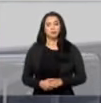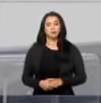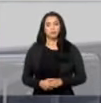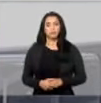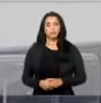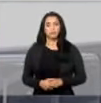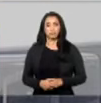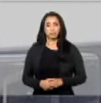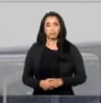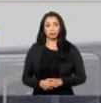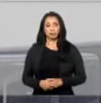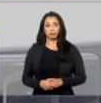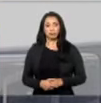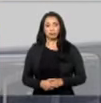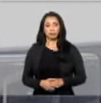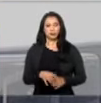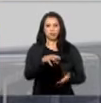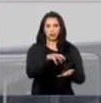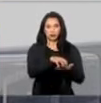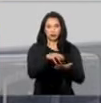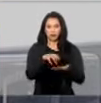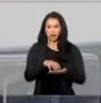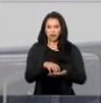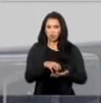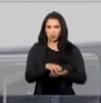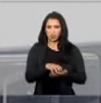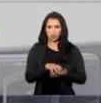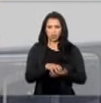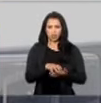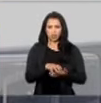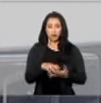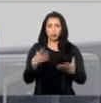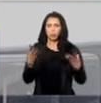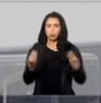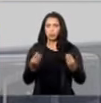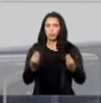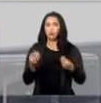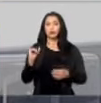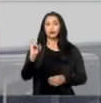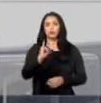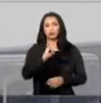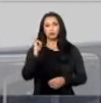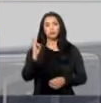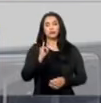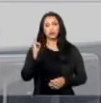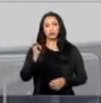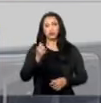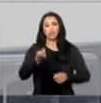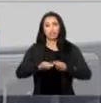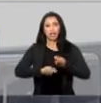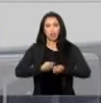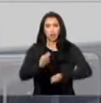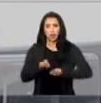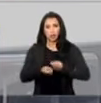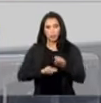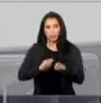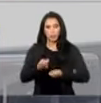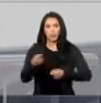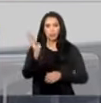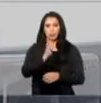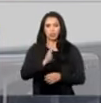Esse é um setor de enorme impacto na economia brasileira. Há poucos dias, o